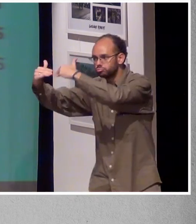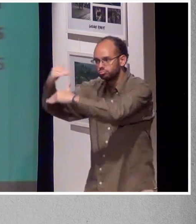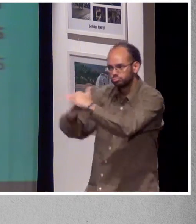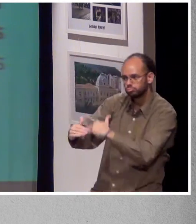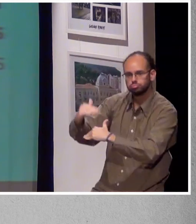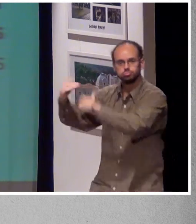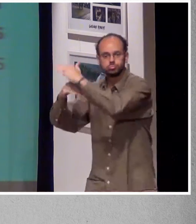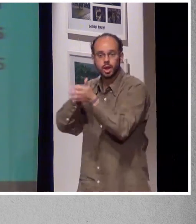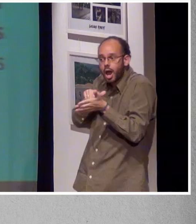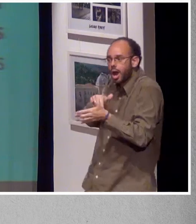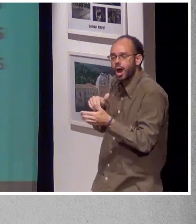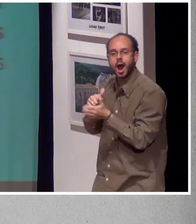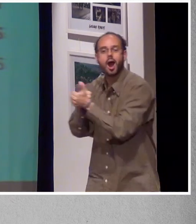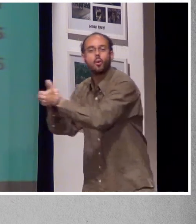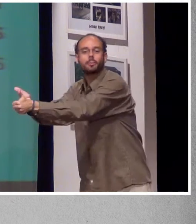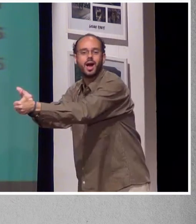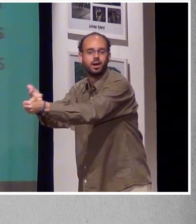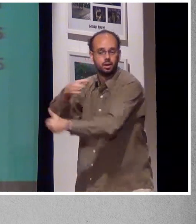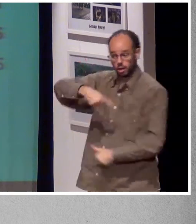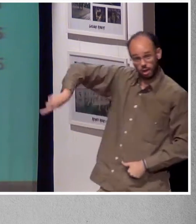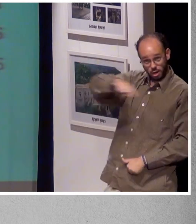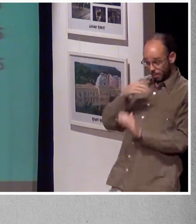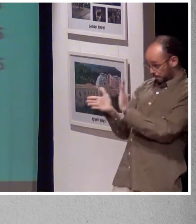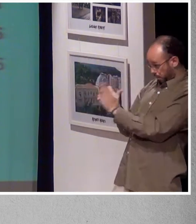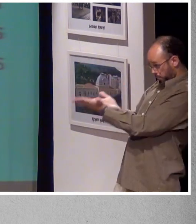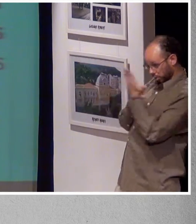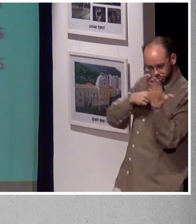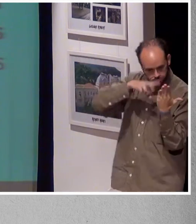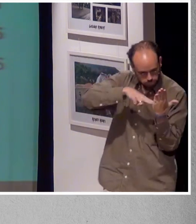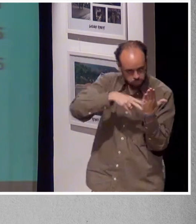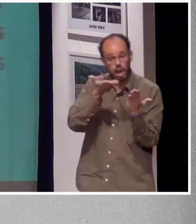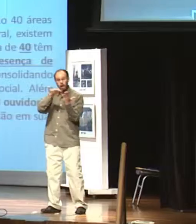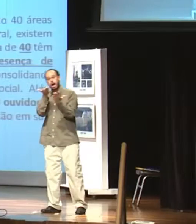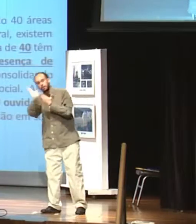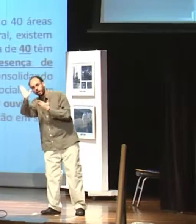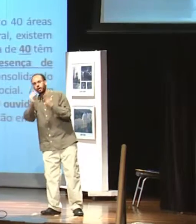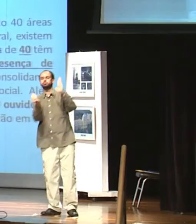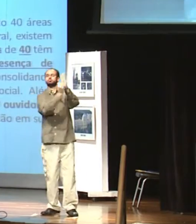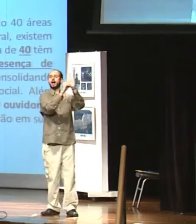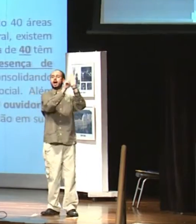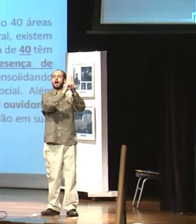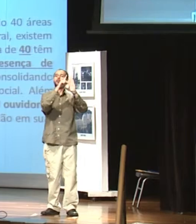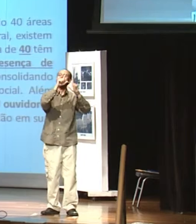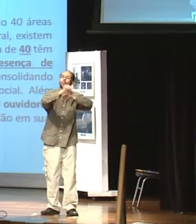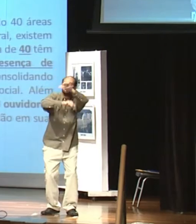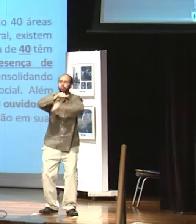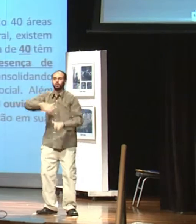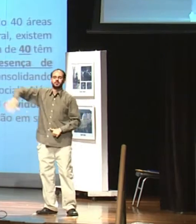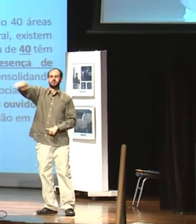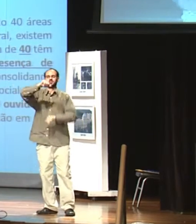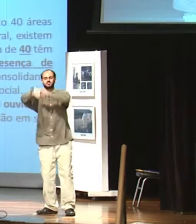questões, se ele concorda ou não, se há o orçamento, se isso pode prosseguir. E aí essas propostas